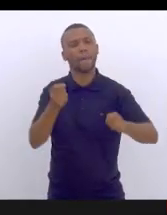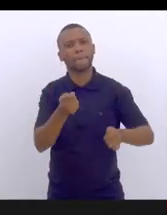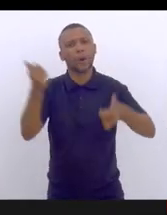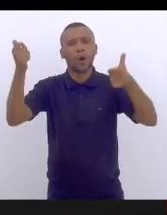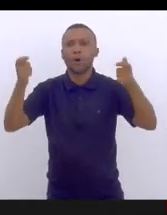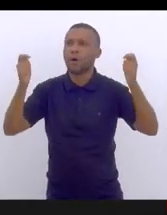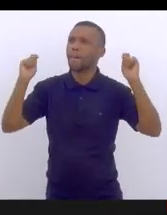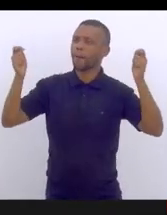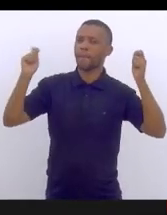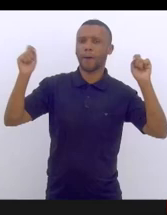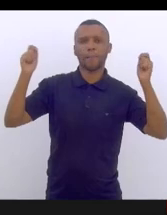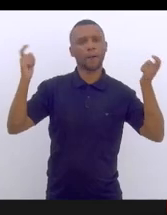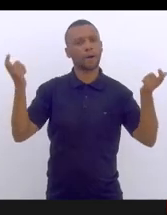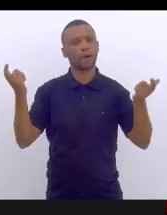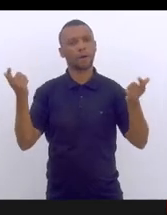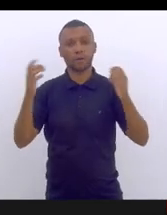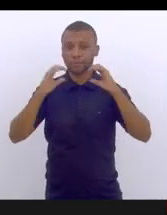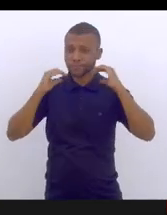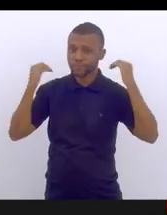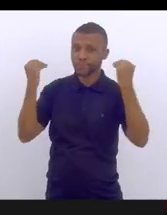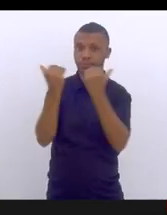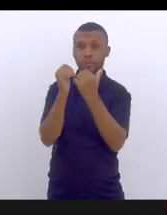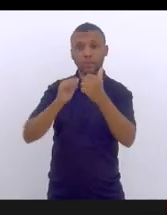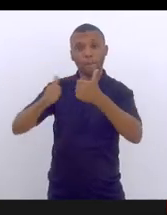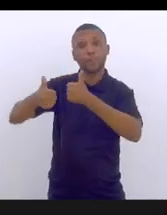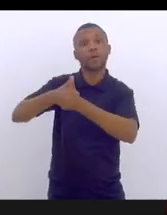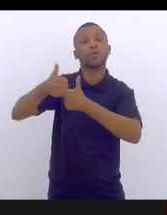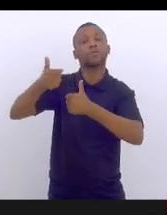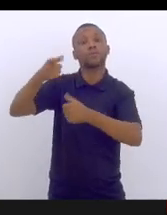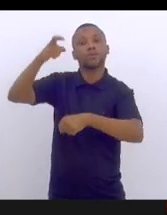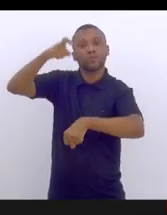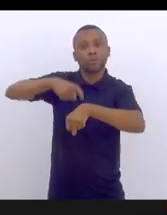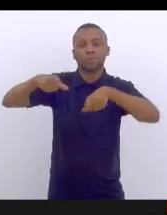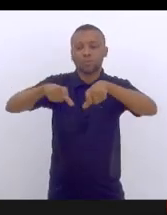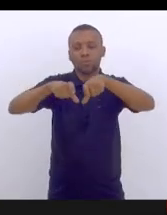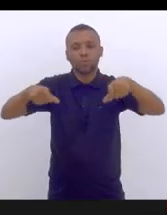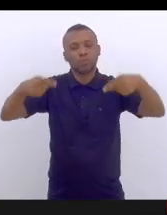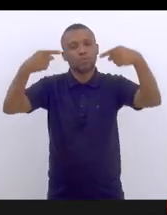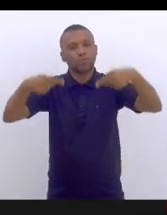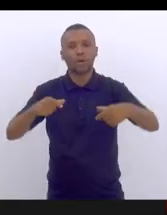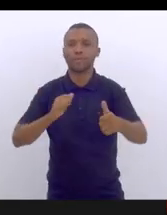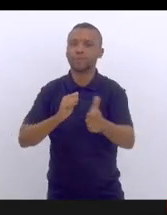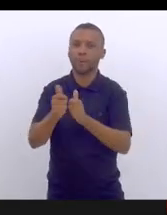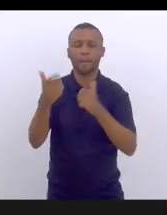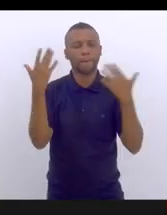eles realmente são protagonistas nos jogos de futebol. Então, parabéns, presidente, pela sua